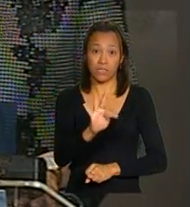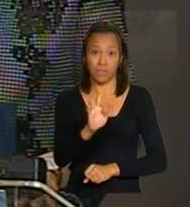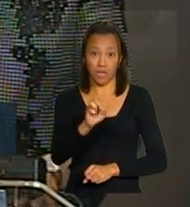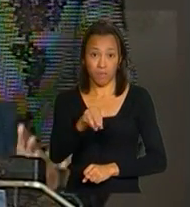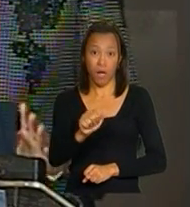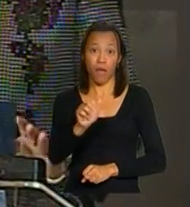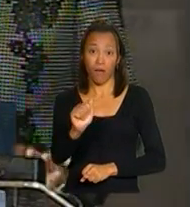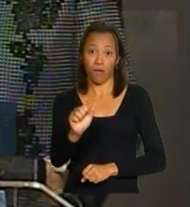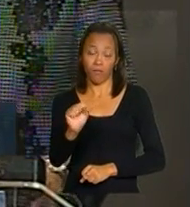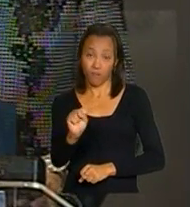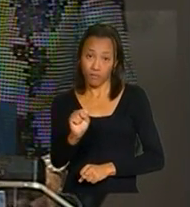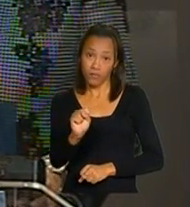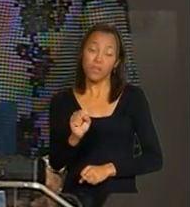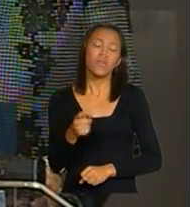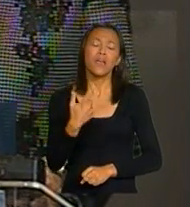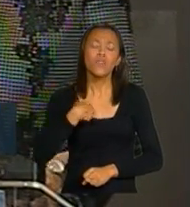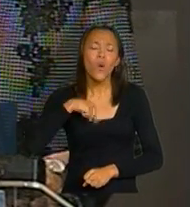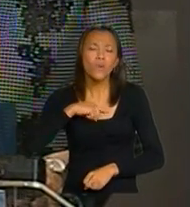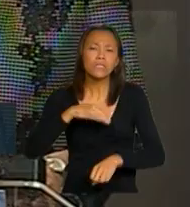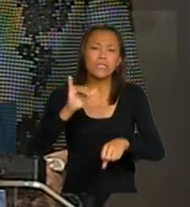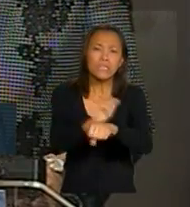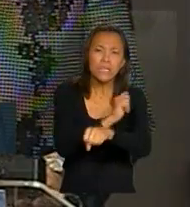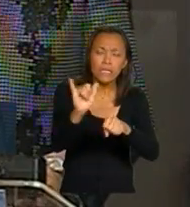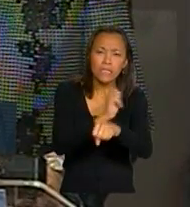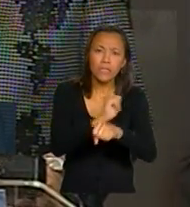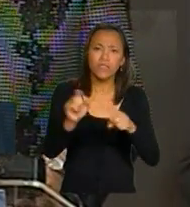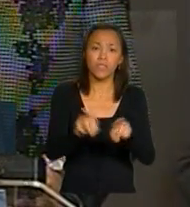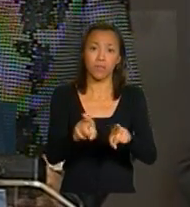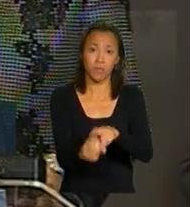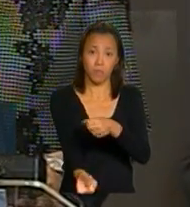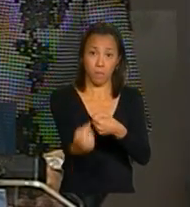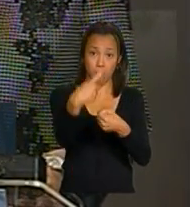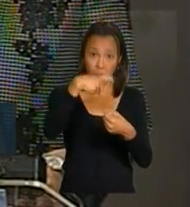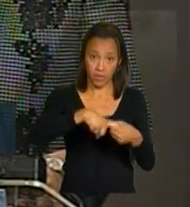principal e estratégica parceria